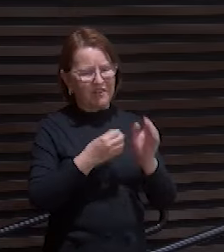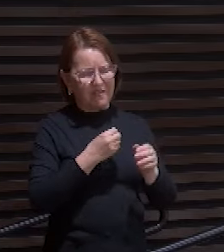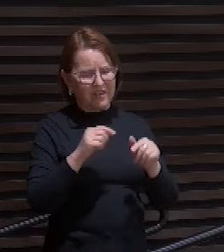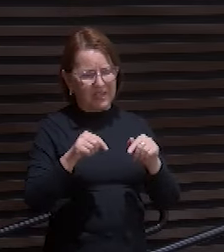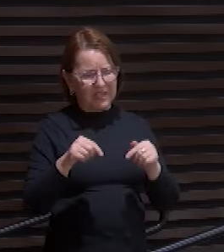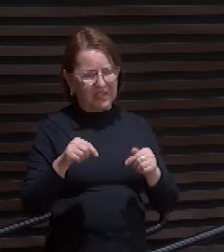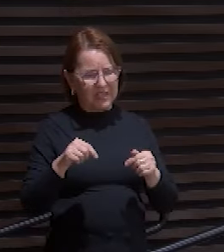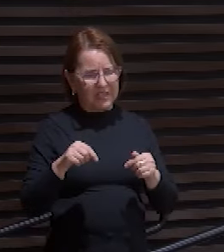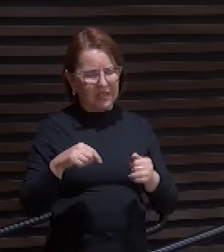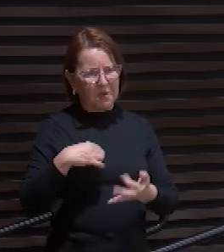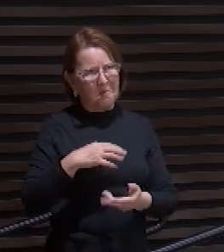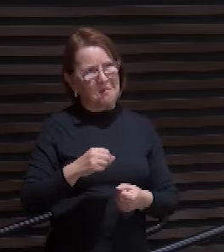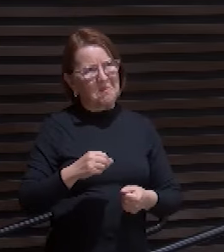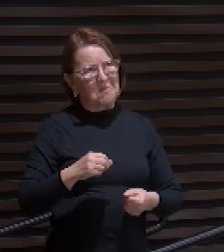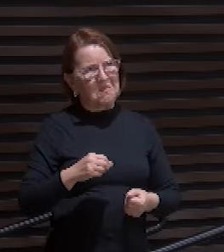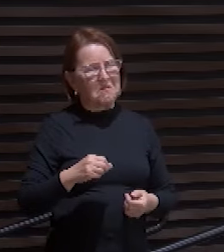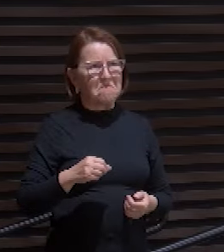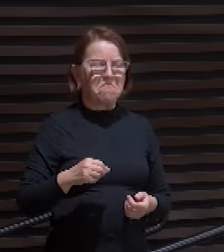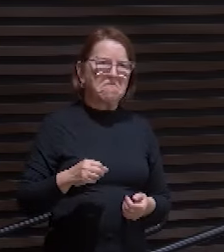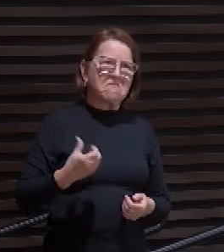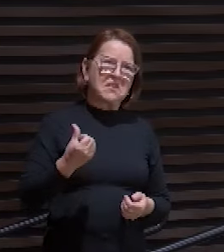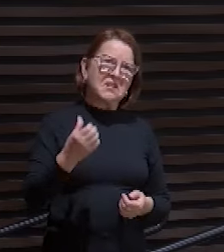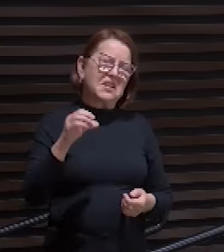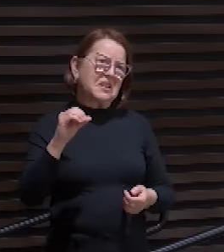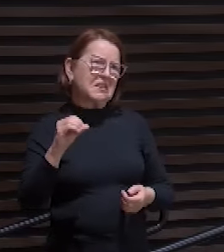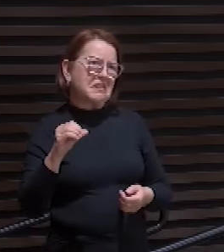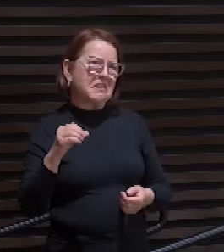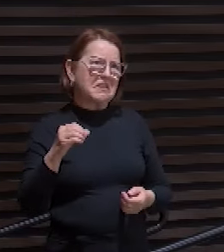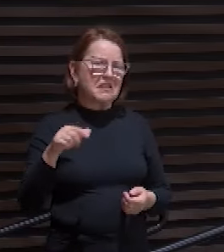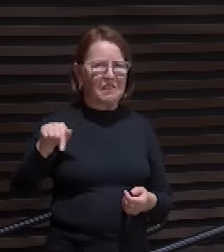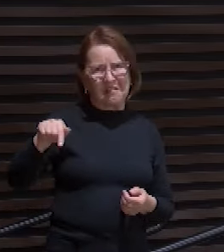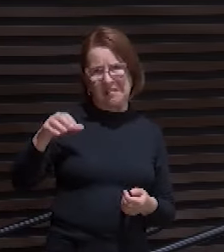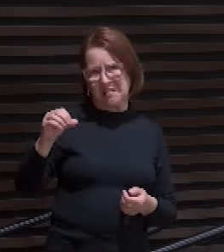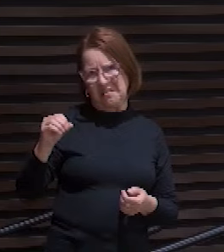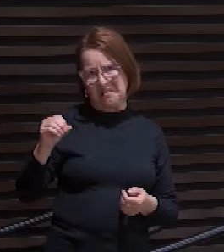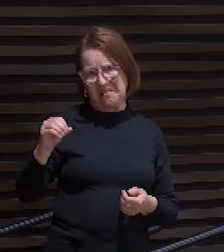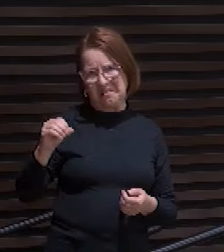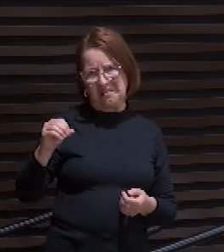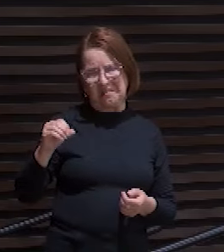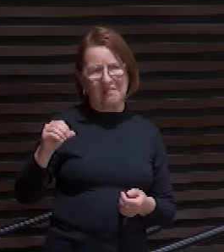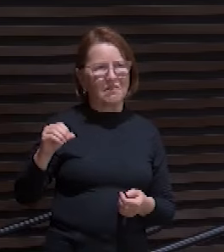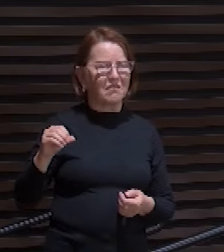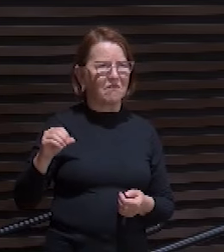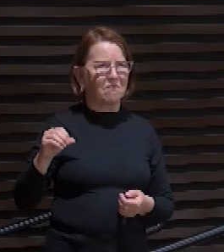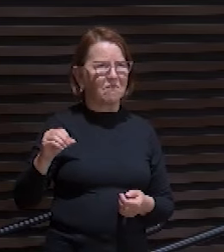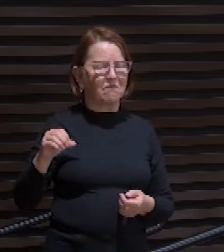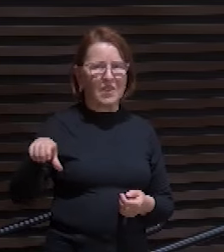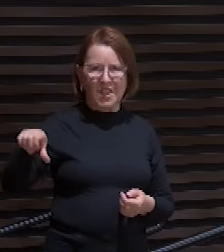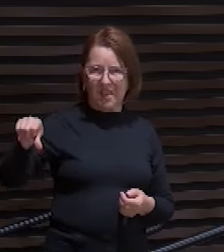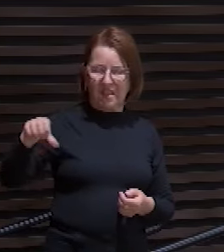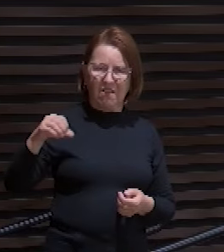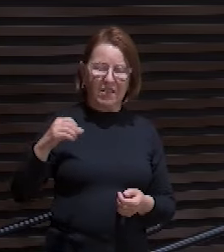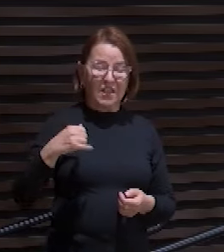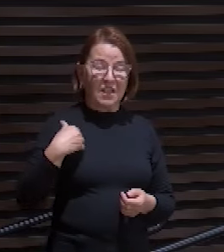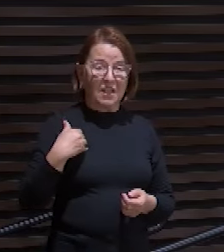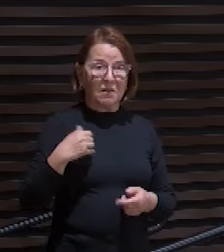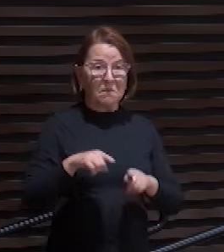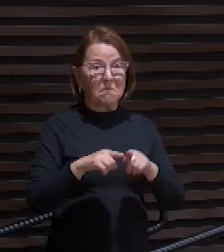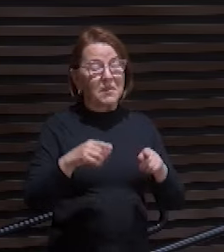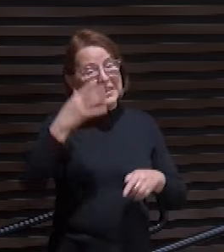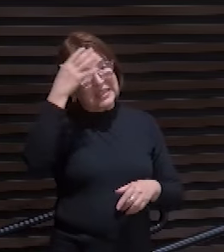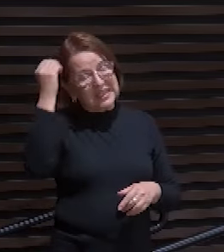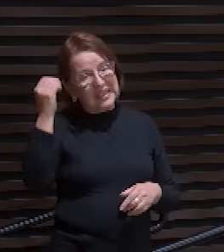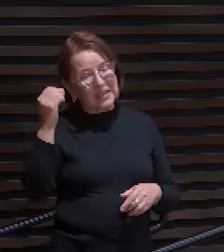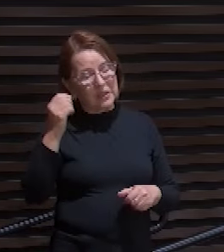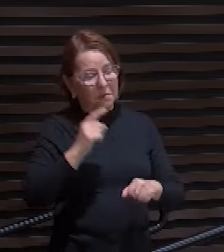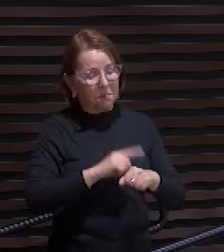vou viajar, eu vou ver o mundo, eu vou fazer. E fica... E ele esquece que quando ele fechar o olho aqui, tem